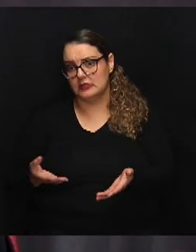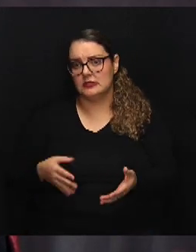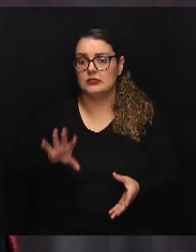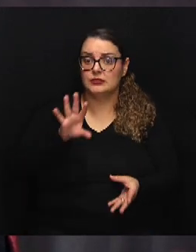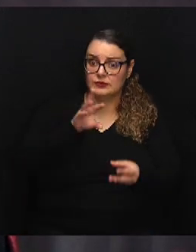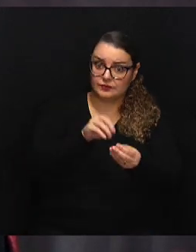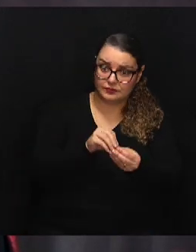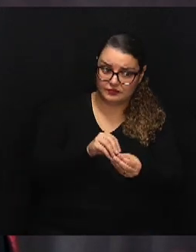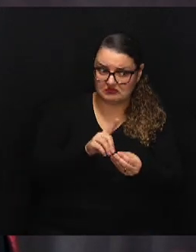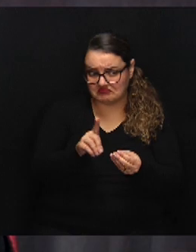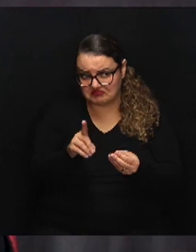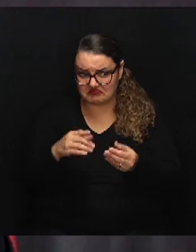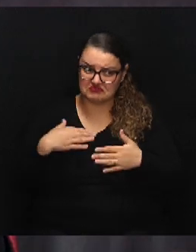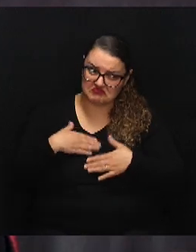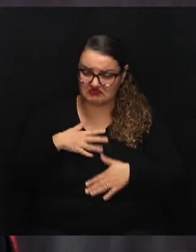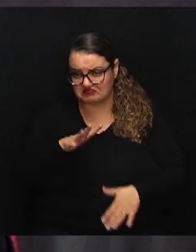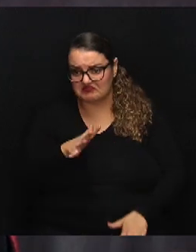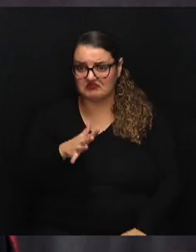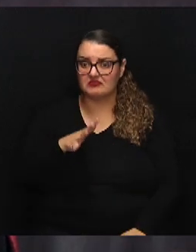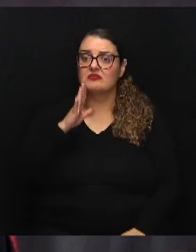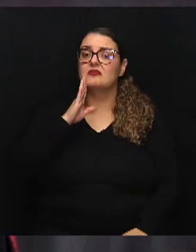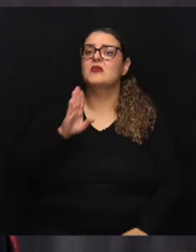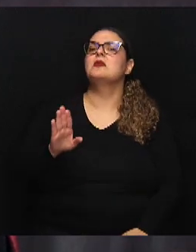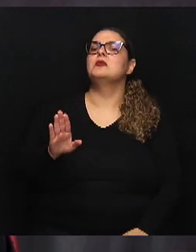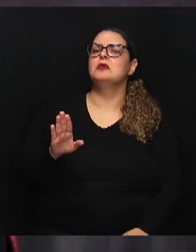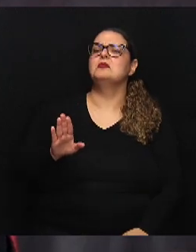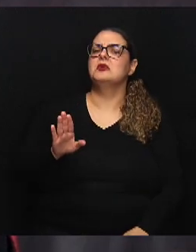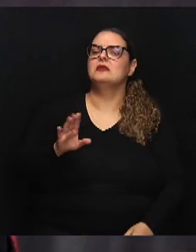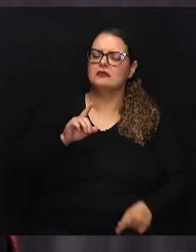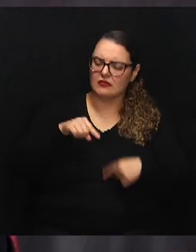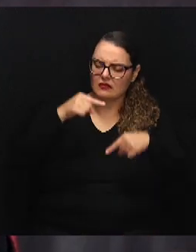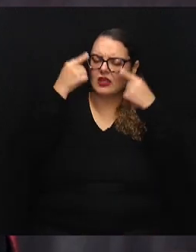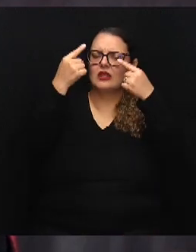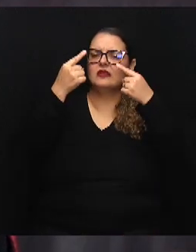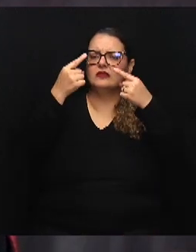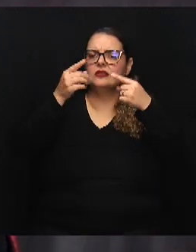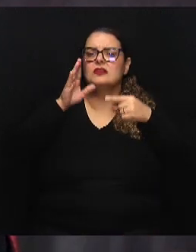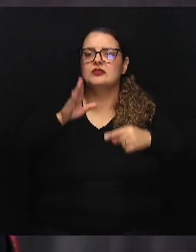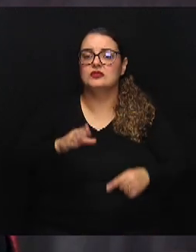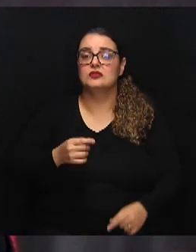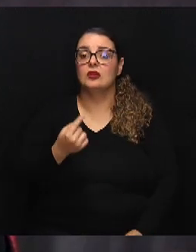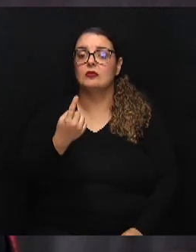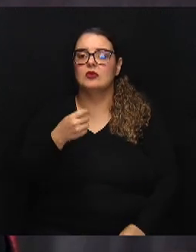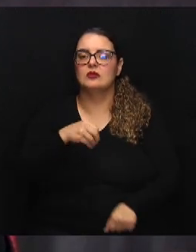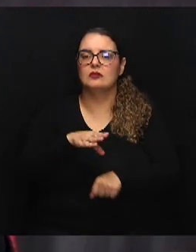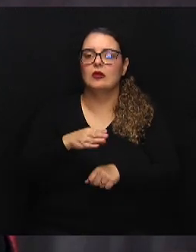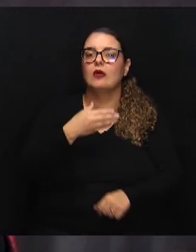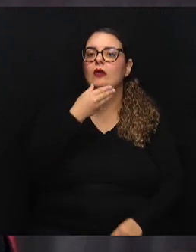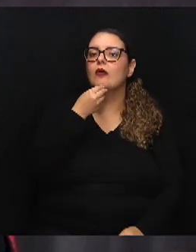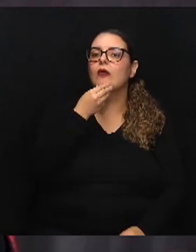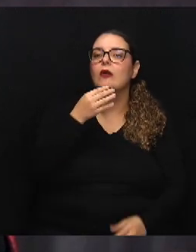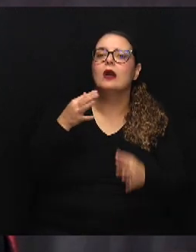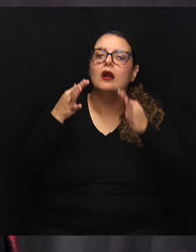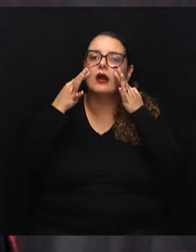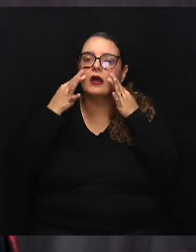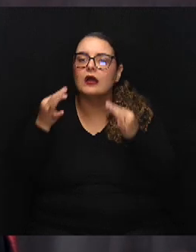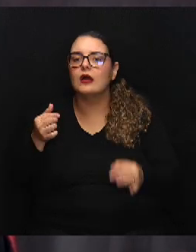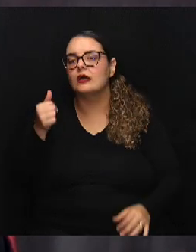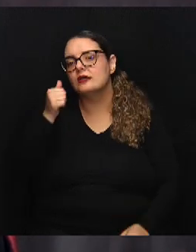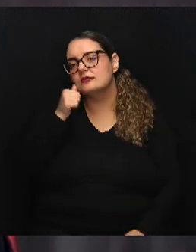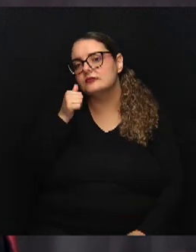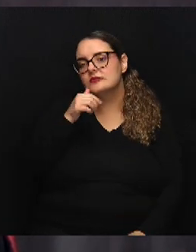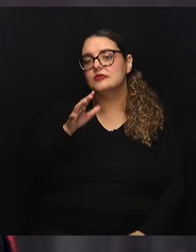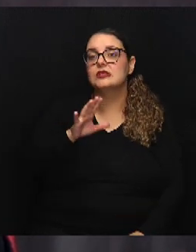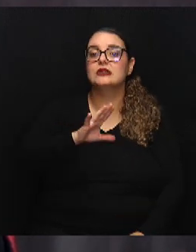conclusão não muito satisfatória, prometo ainda dar a volta por cima. Já vou dar uma única dica. Homens, atenção, mulheres gostam de